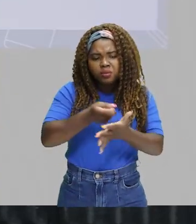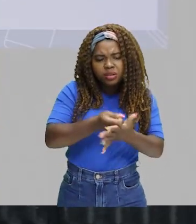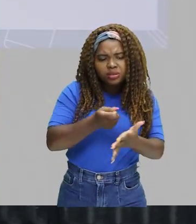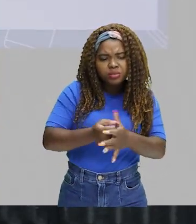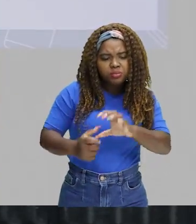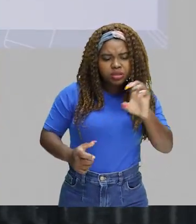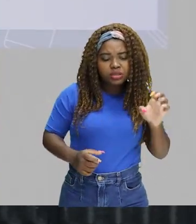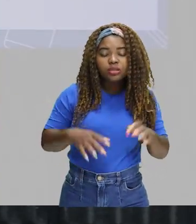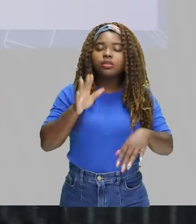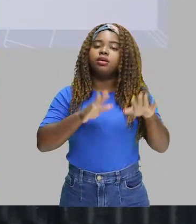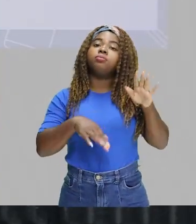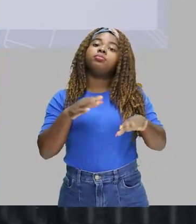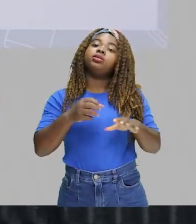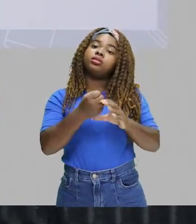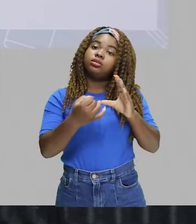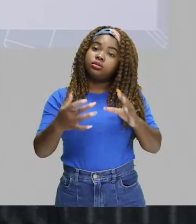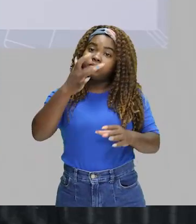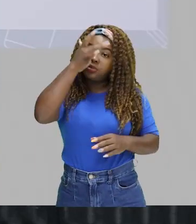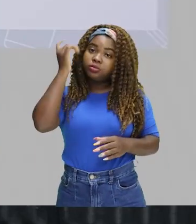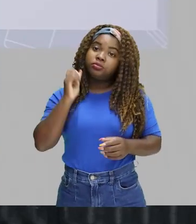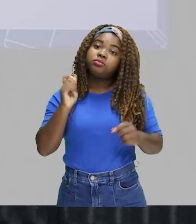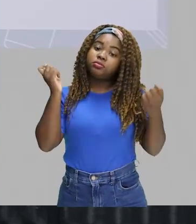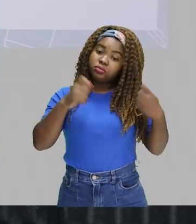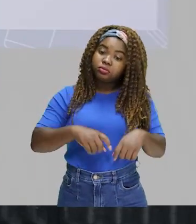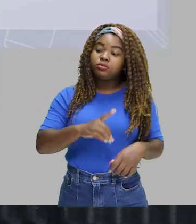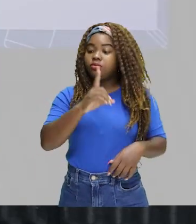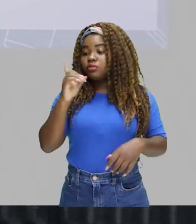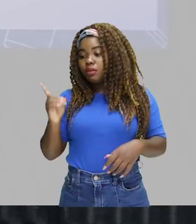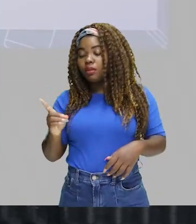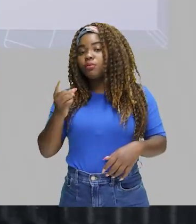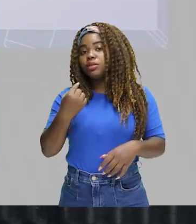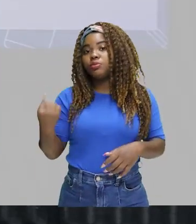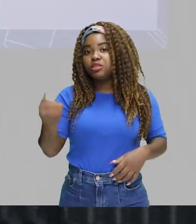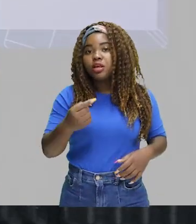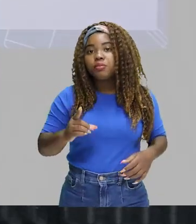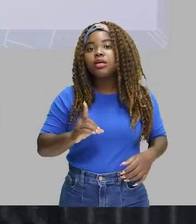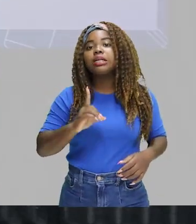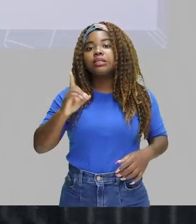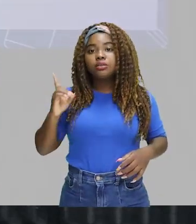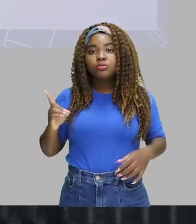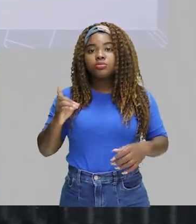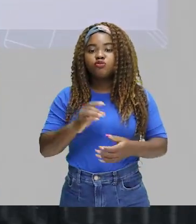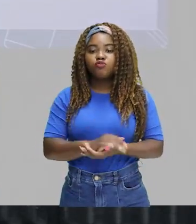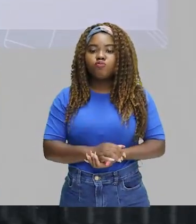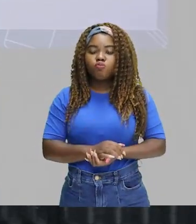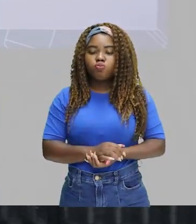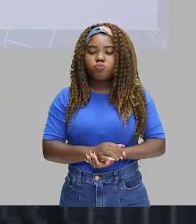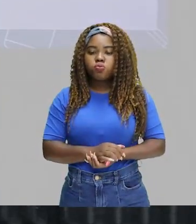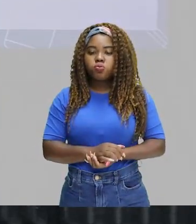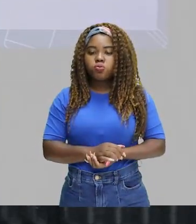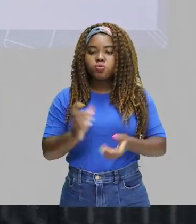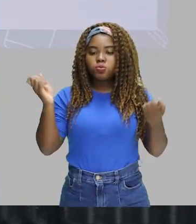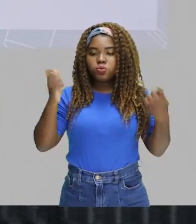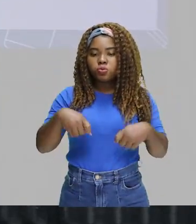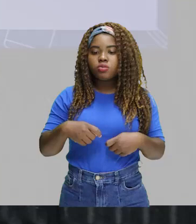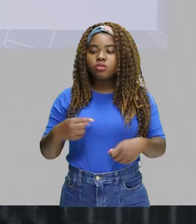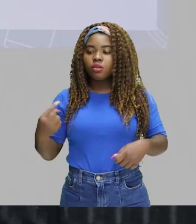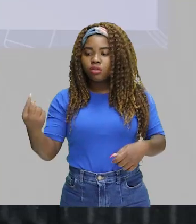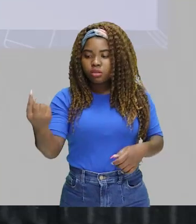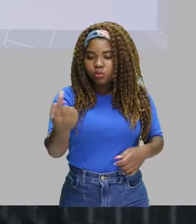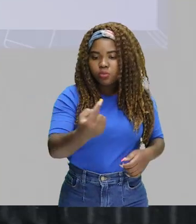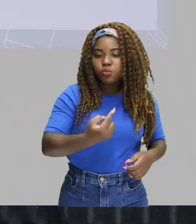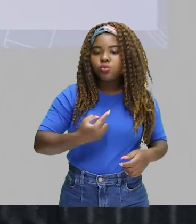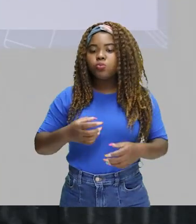depende muito da característica do atleta. Ele pode também girar para a direita. Então ele começa a executar